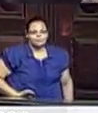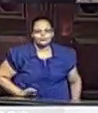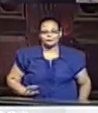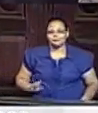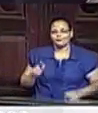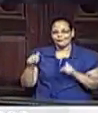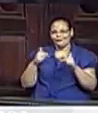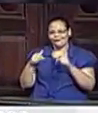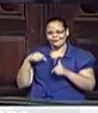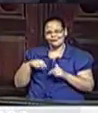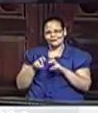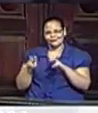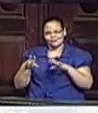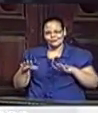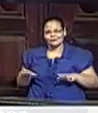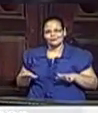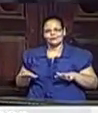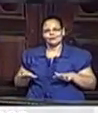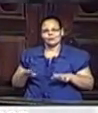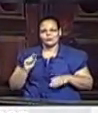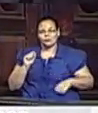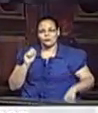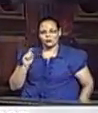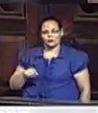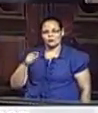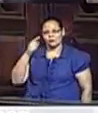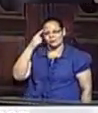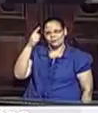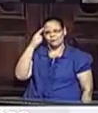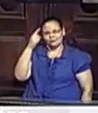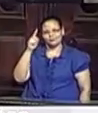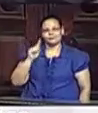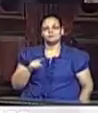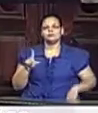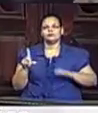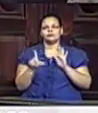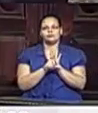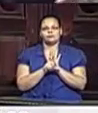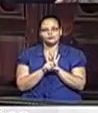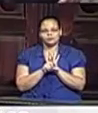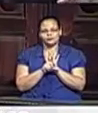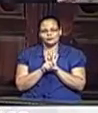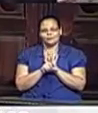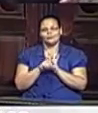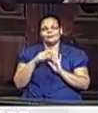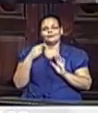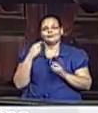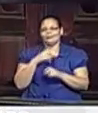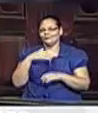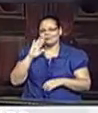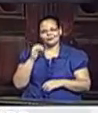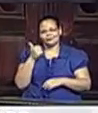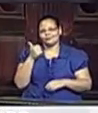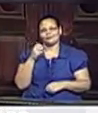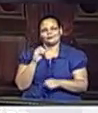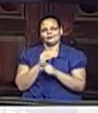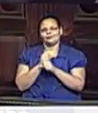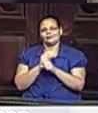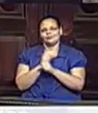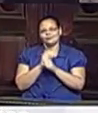aqui no plenário, é uma revisão na legislação dessas agências, já que mais de uma década se